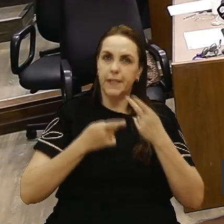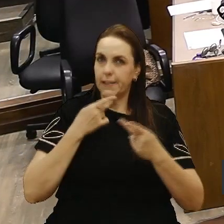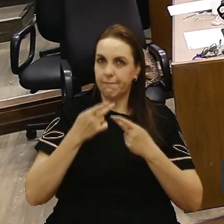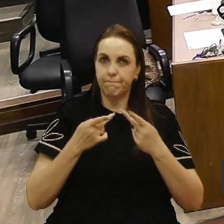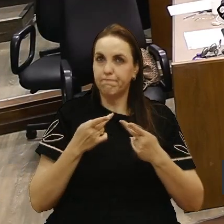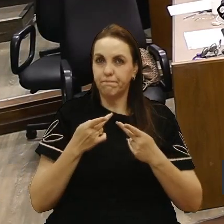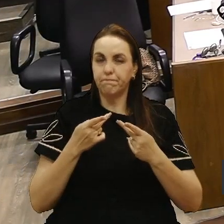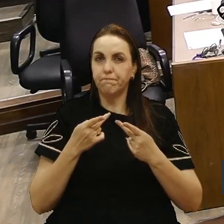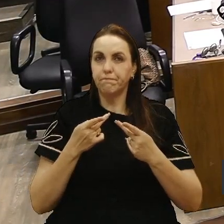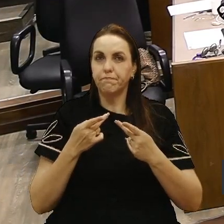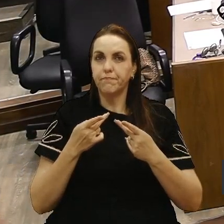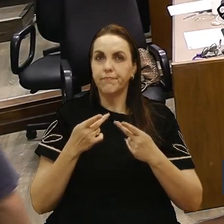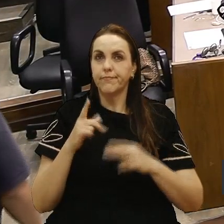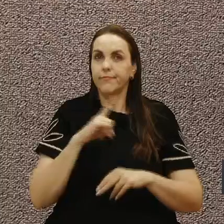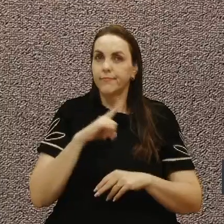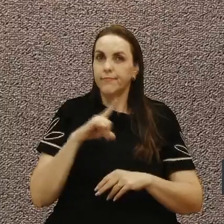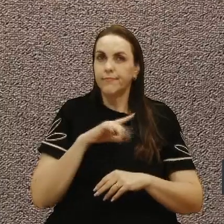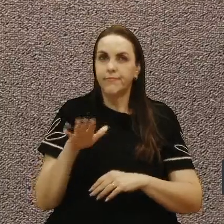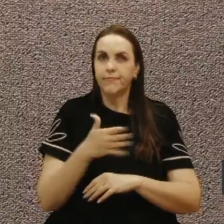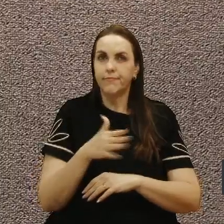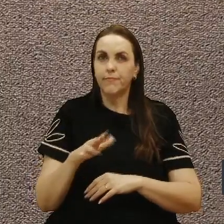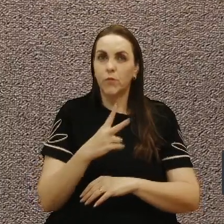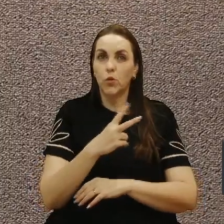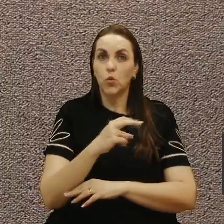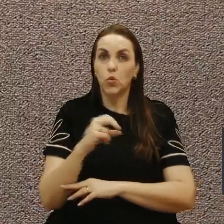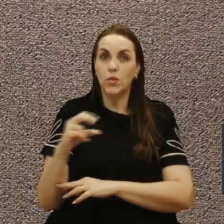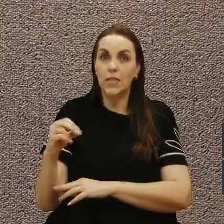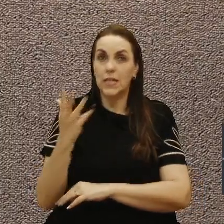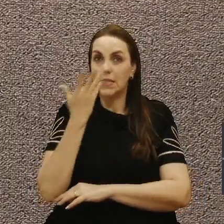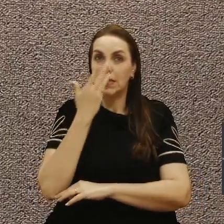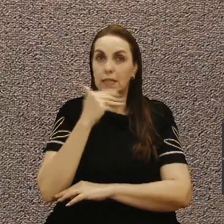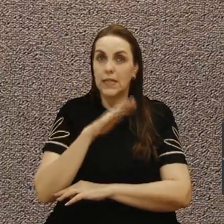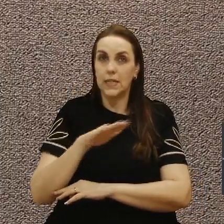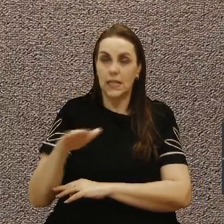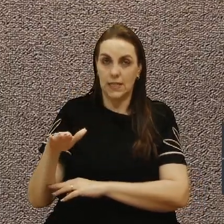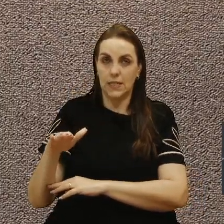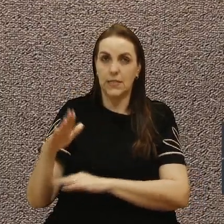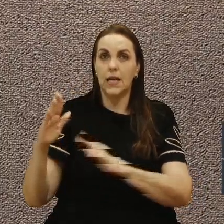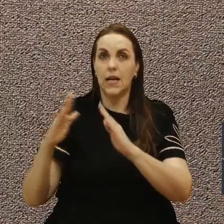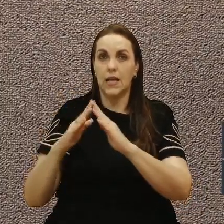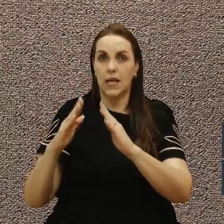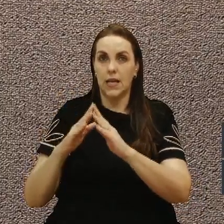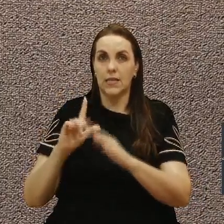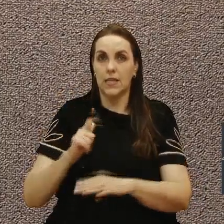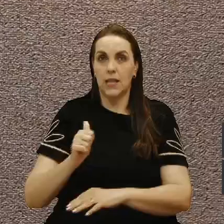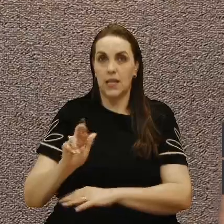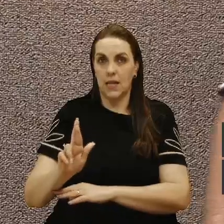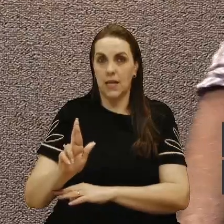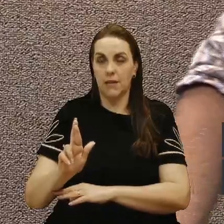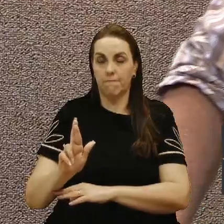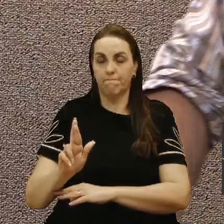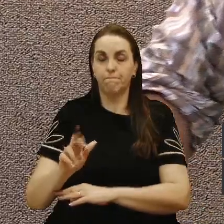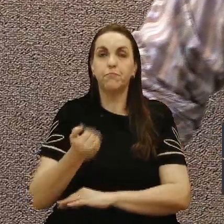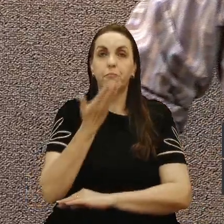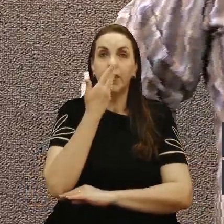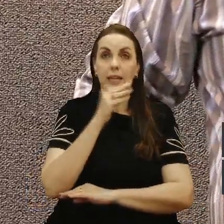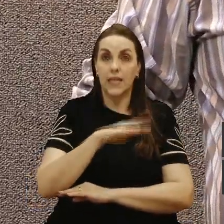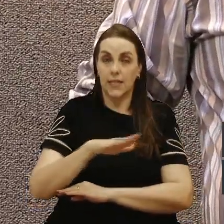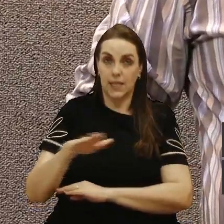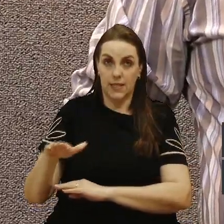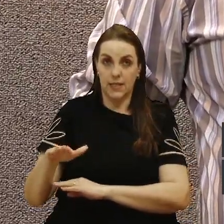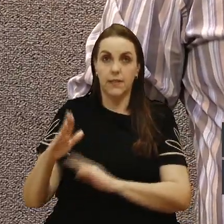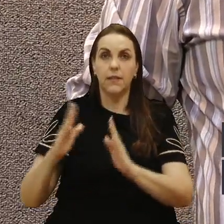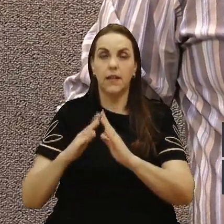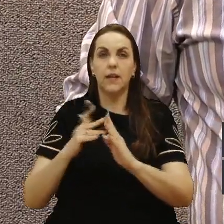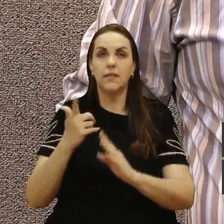temos em torno de 200 crianças nas casas lares. E que as crianças nas casas lares, que inclusive